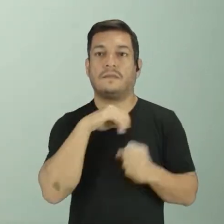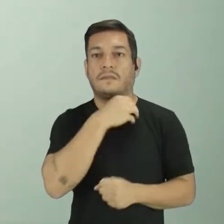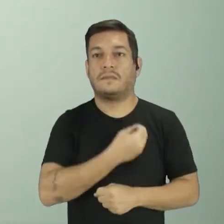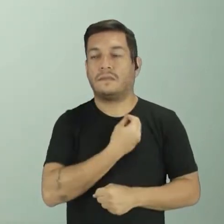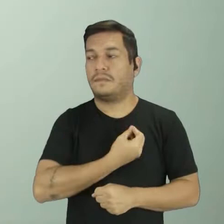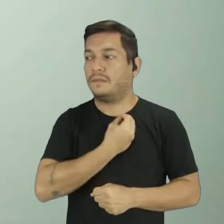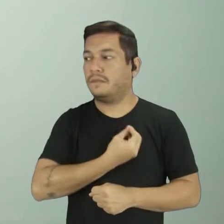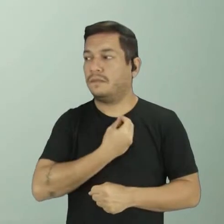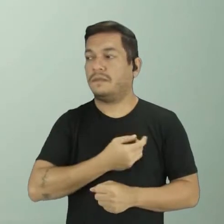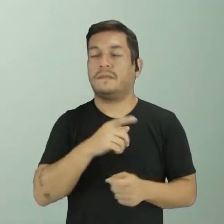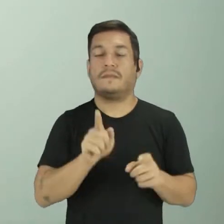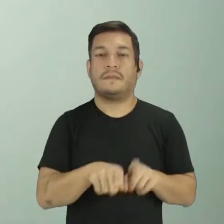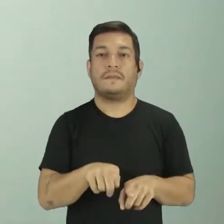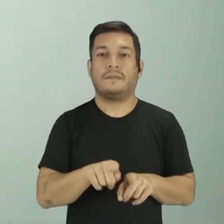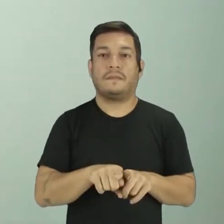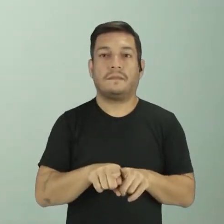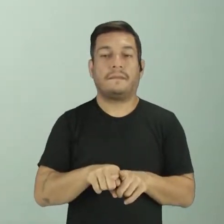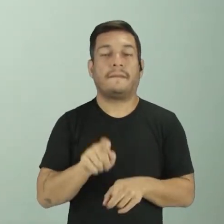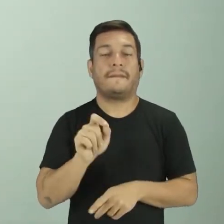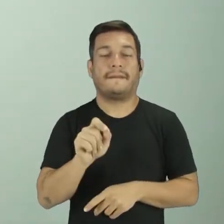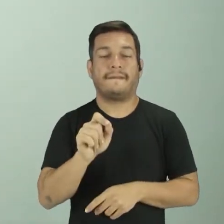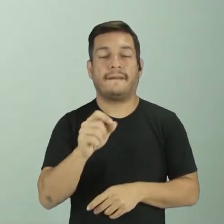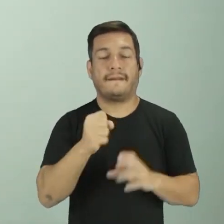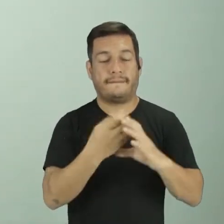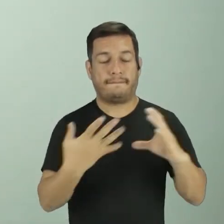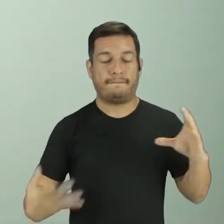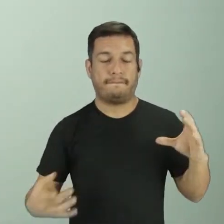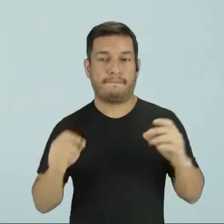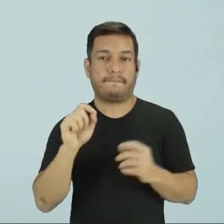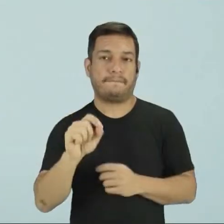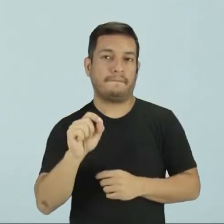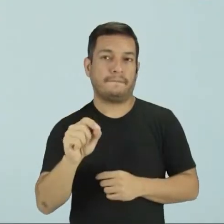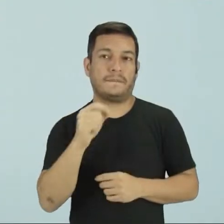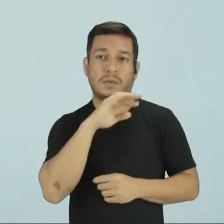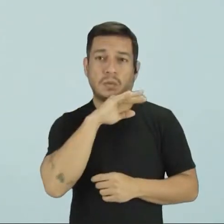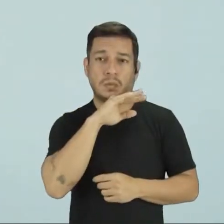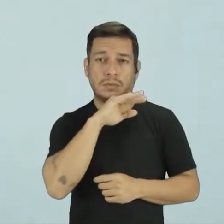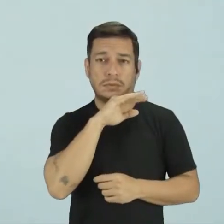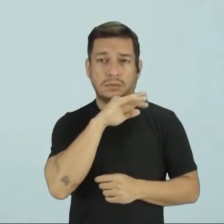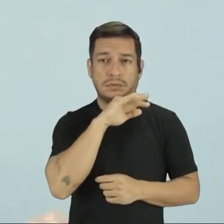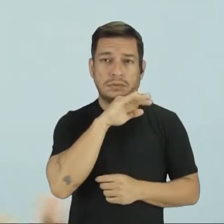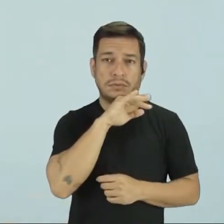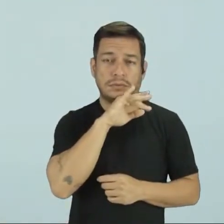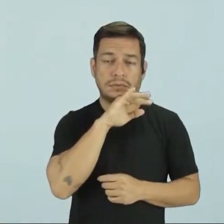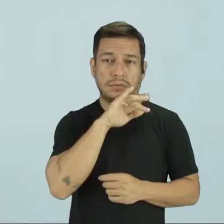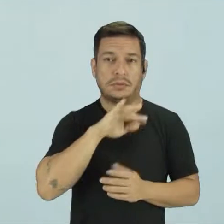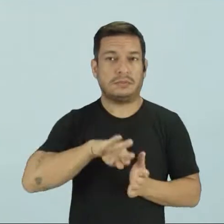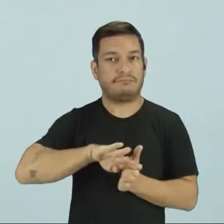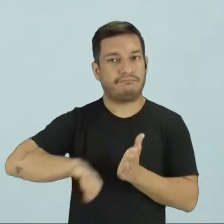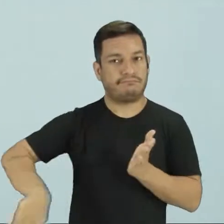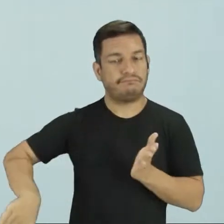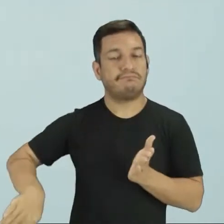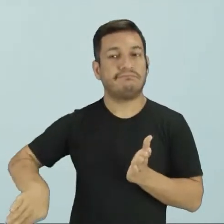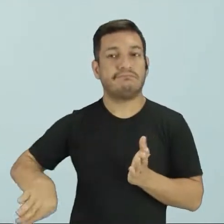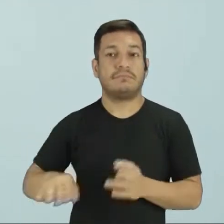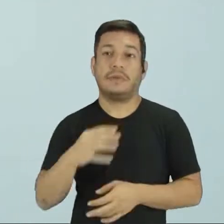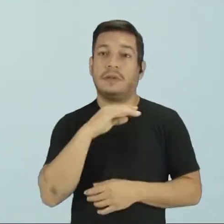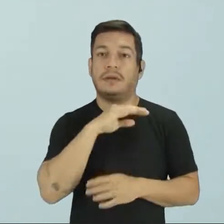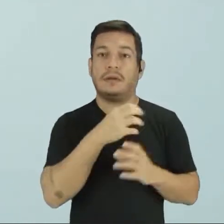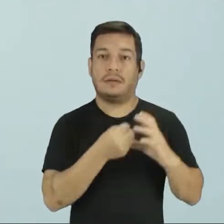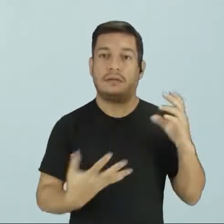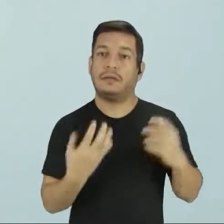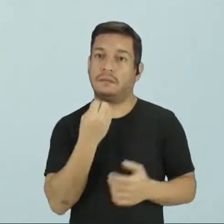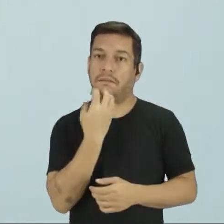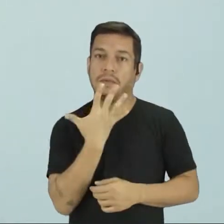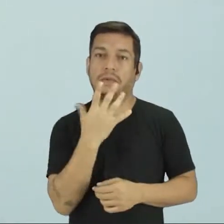né, fosse mais efetiva, ou seja, as características que são ruins, elas são deixadas de lado, as características que são